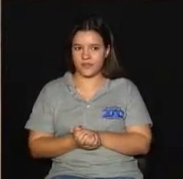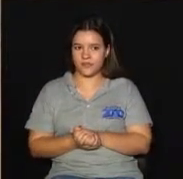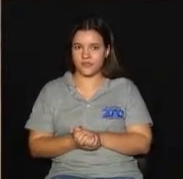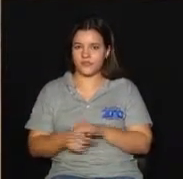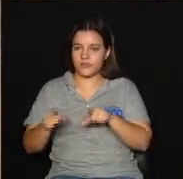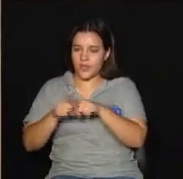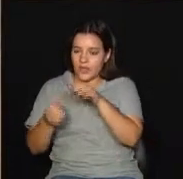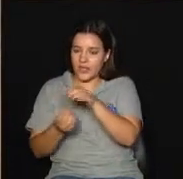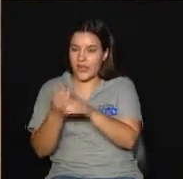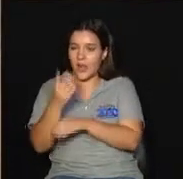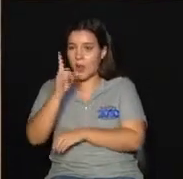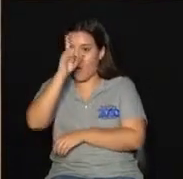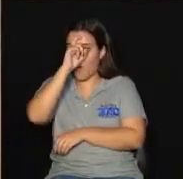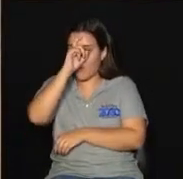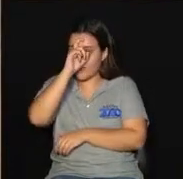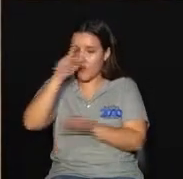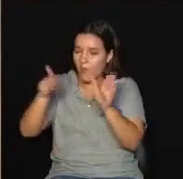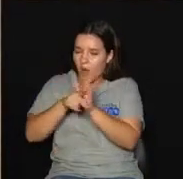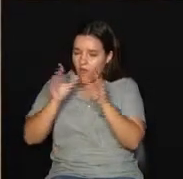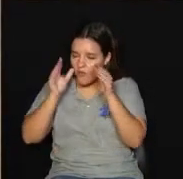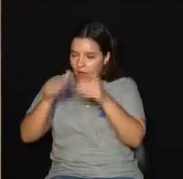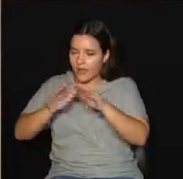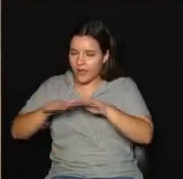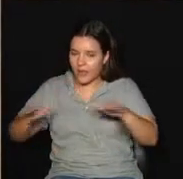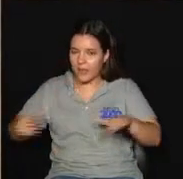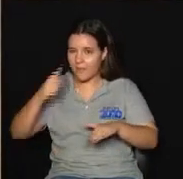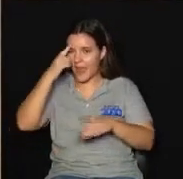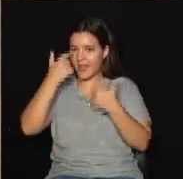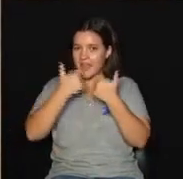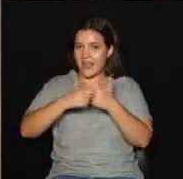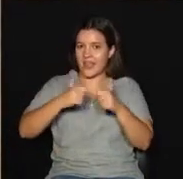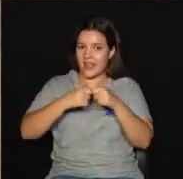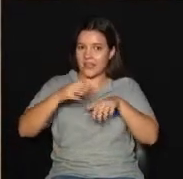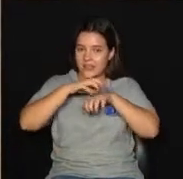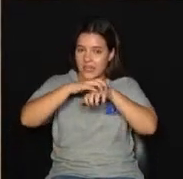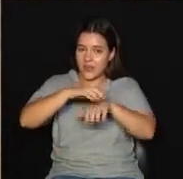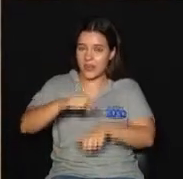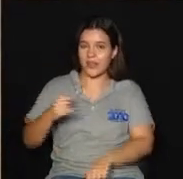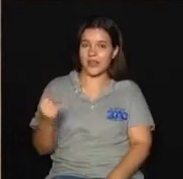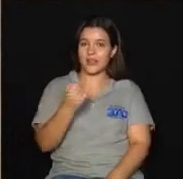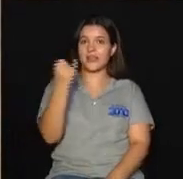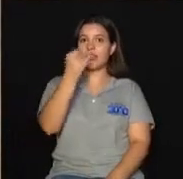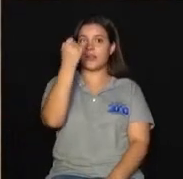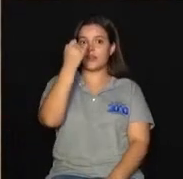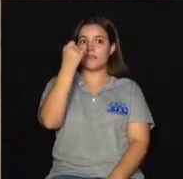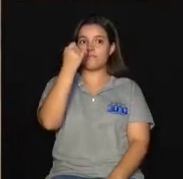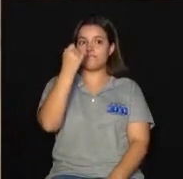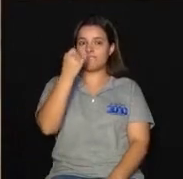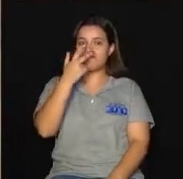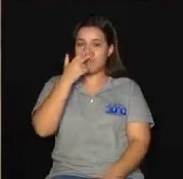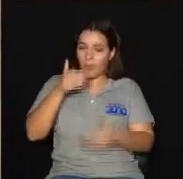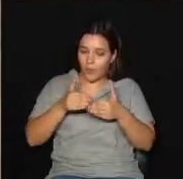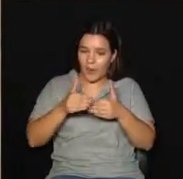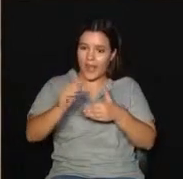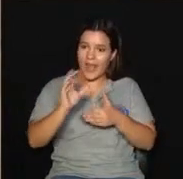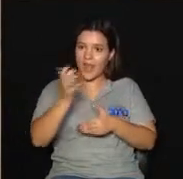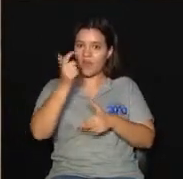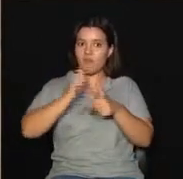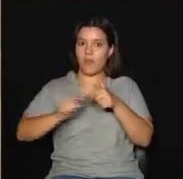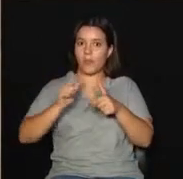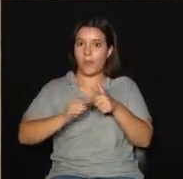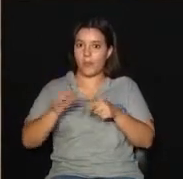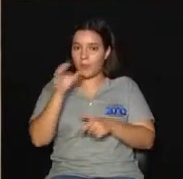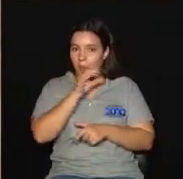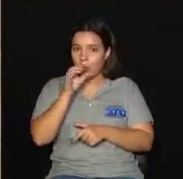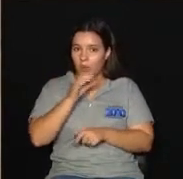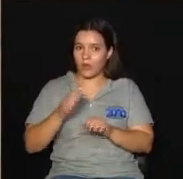Gatinho. Questão do transporte, você também vê como algo importantíssimo e a curto prazo que ele precisa